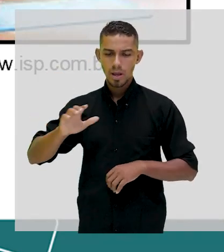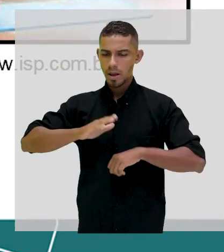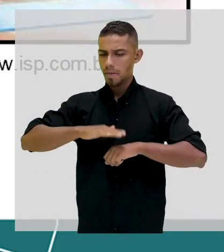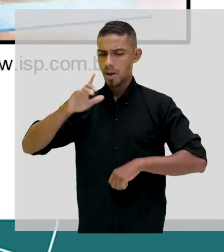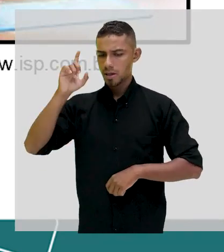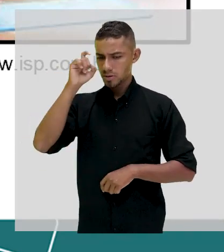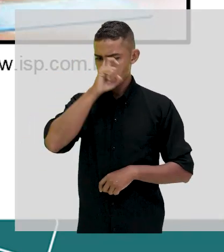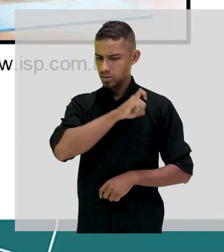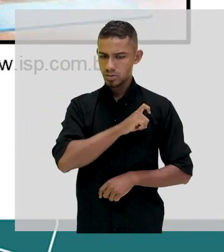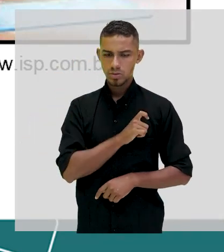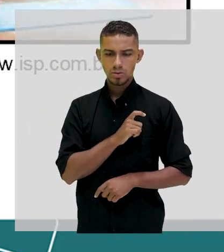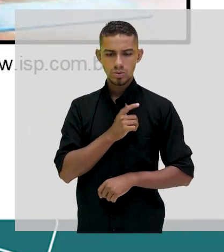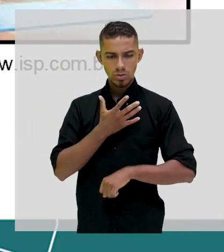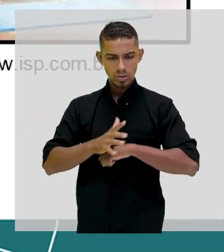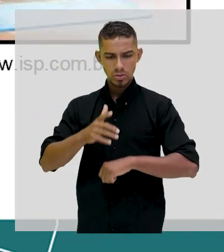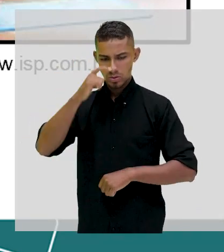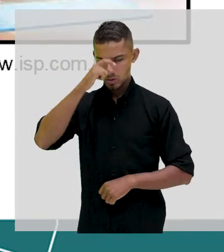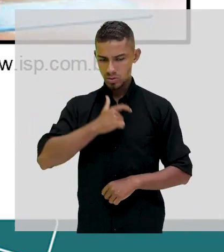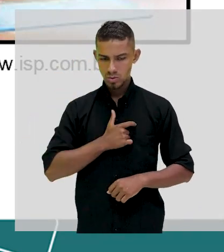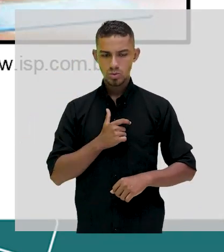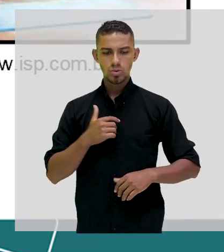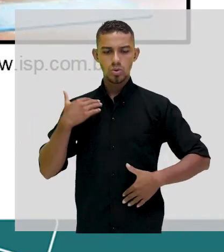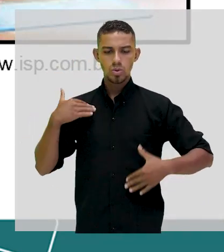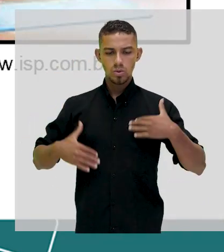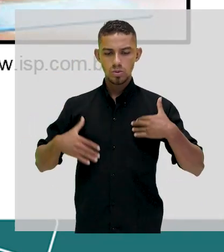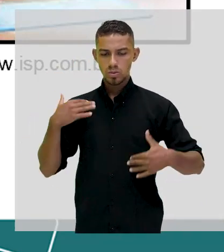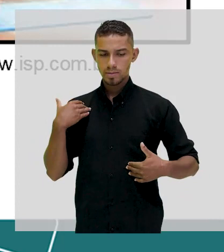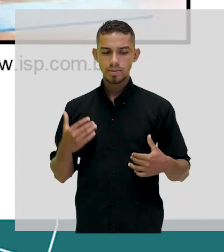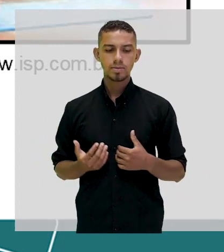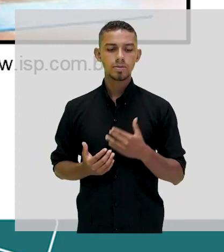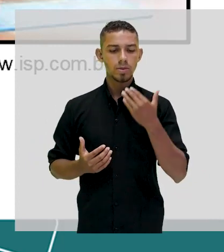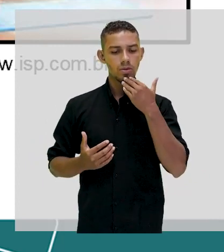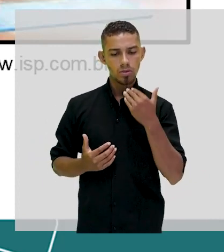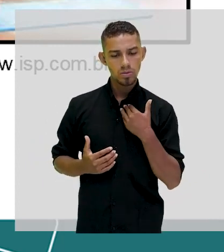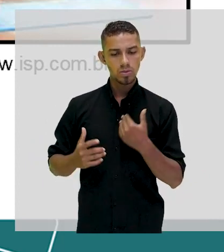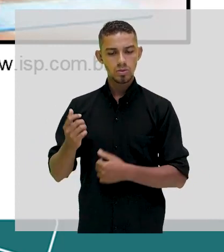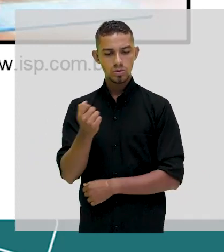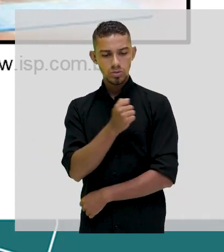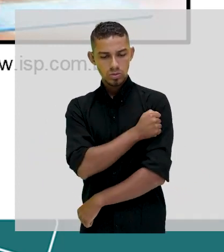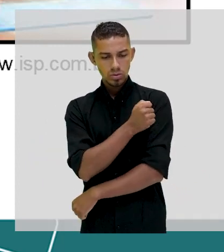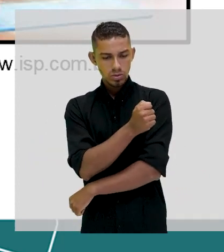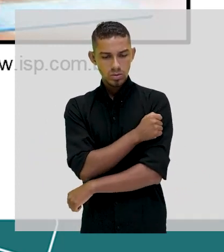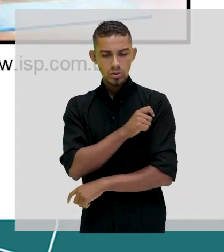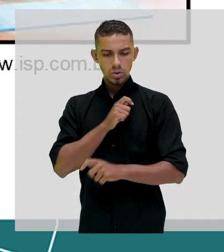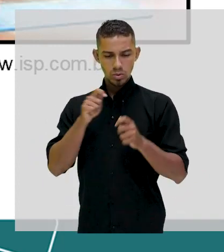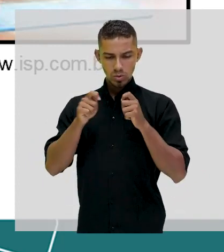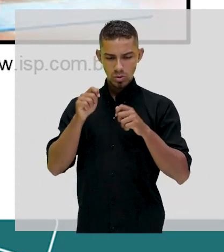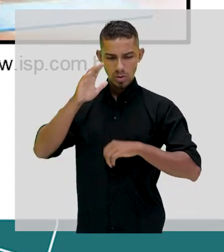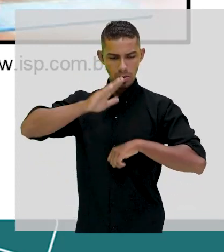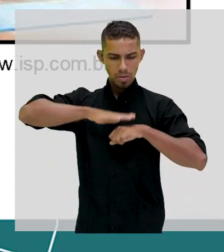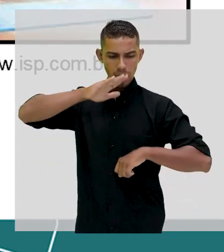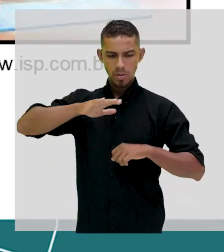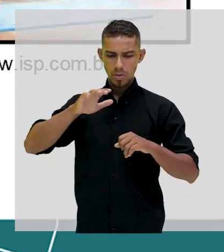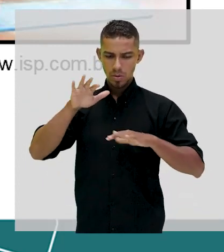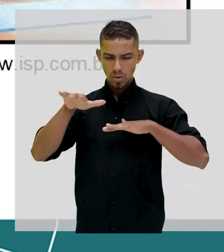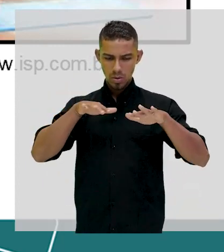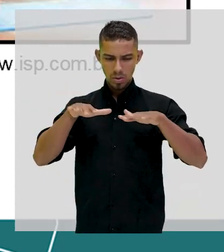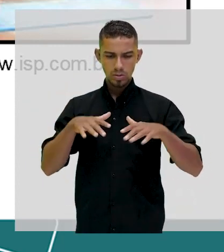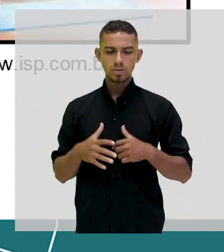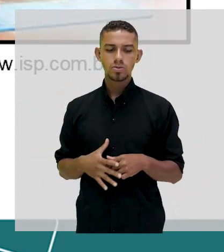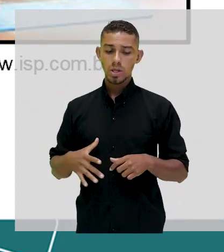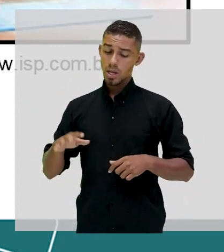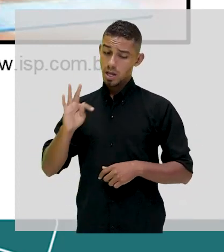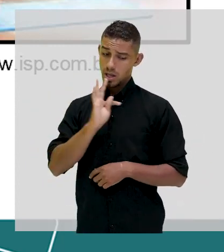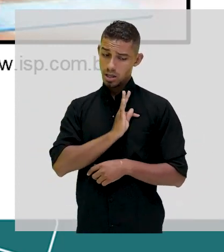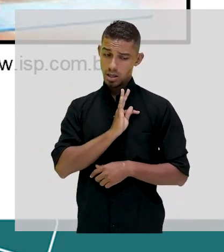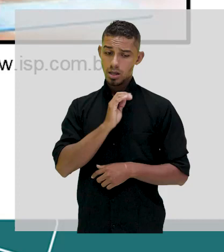pois é feito apenas com o peso do corpo, pedindo do aluno um controle muito mais dos seus movimentos e músculos. Essa